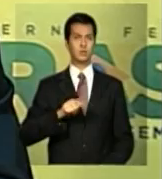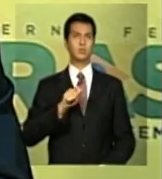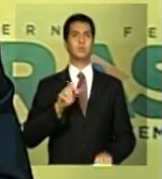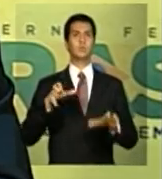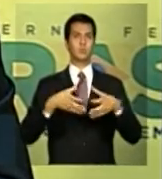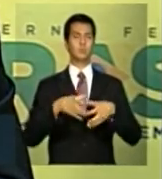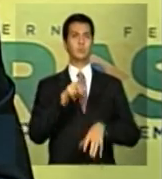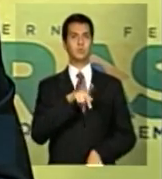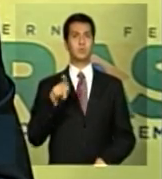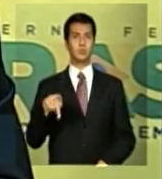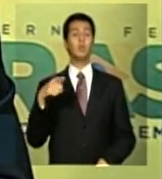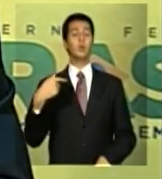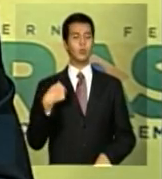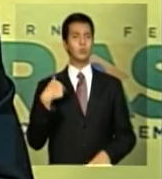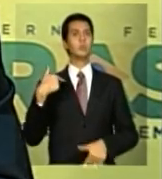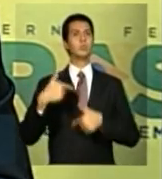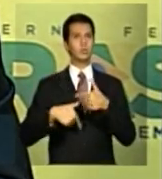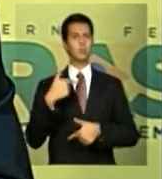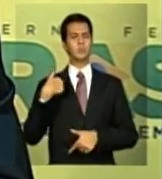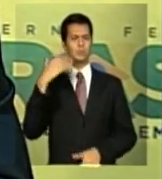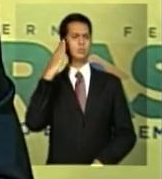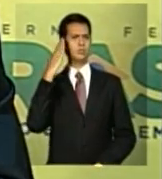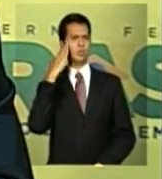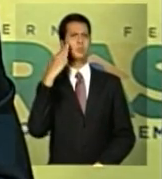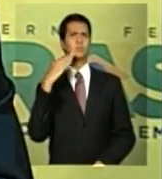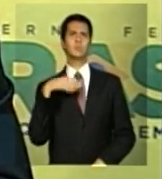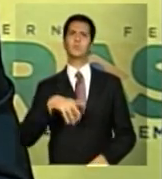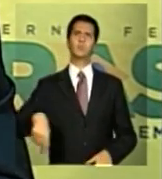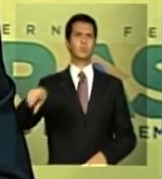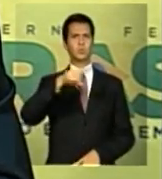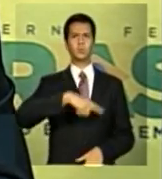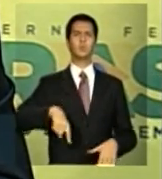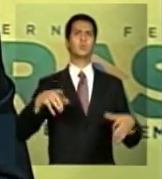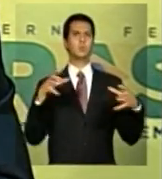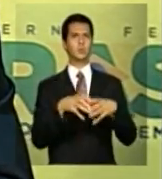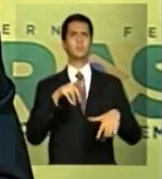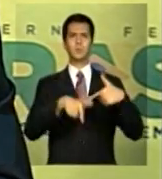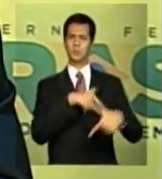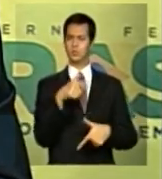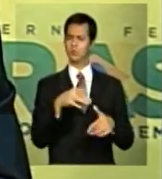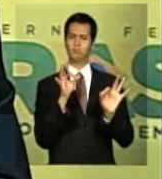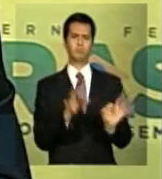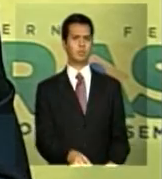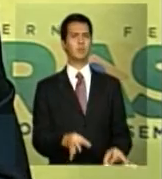e acho que é um direito legítimo dos trabalhadores reivindicarem seus direitos, e a greve faz parte da democracia.